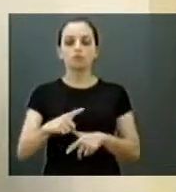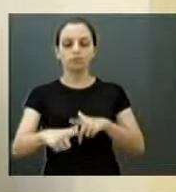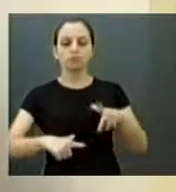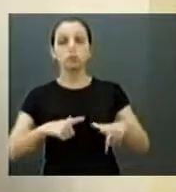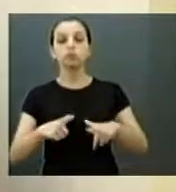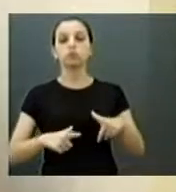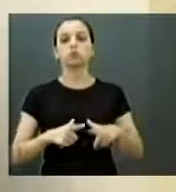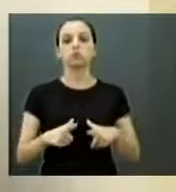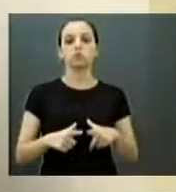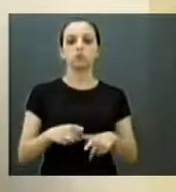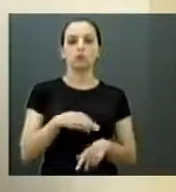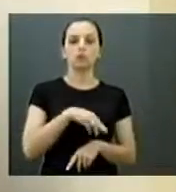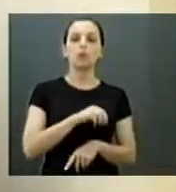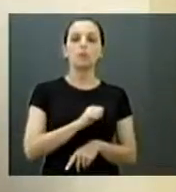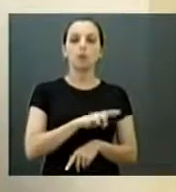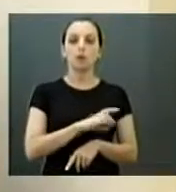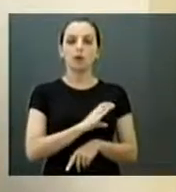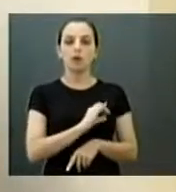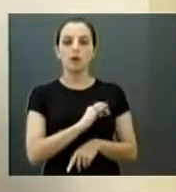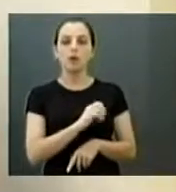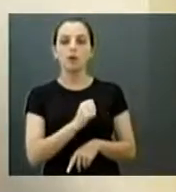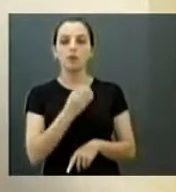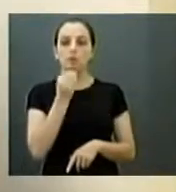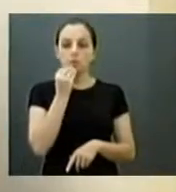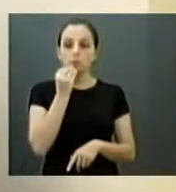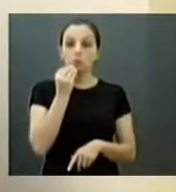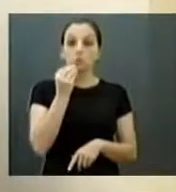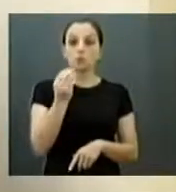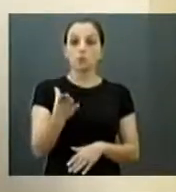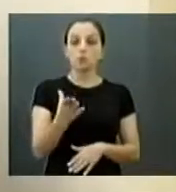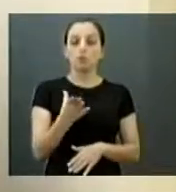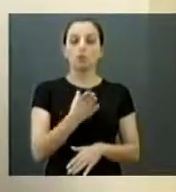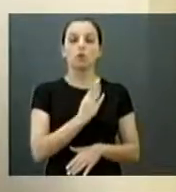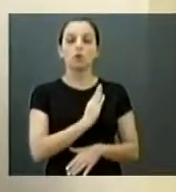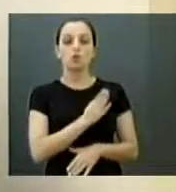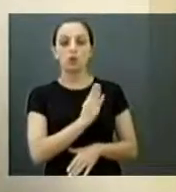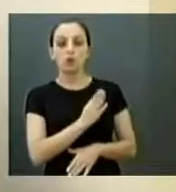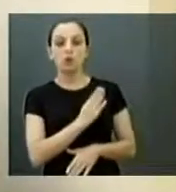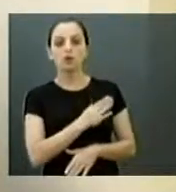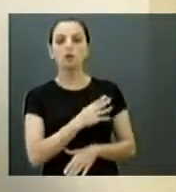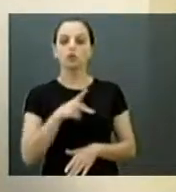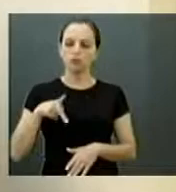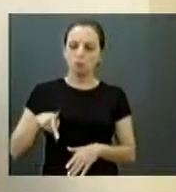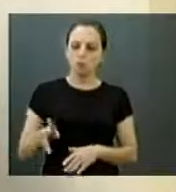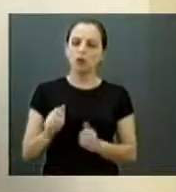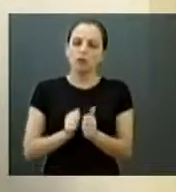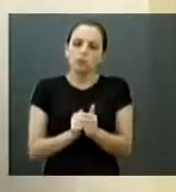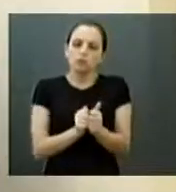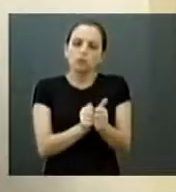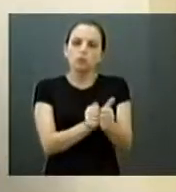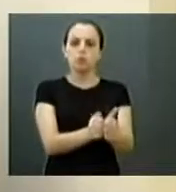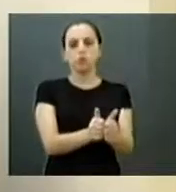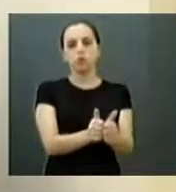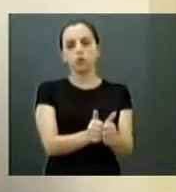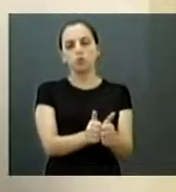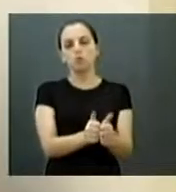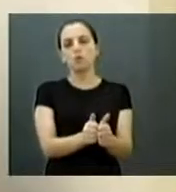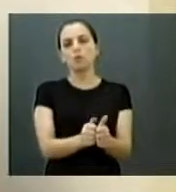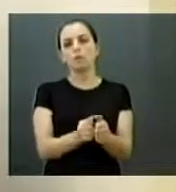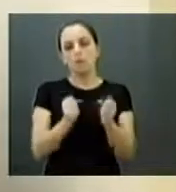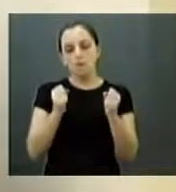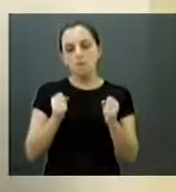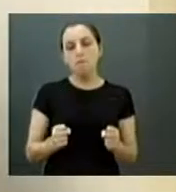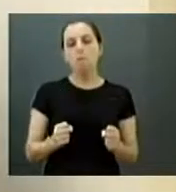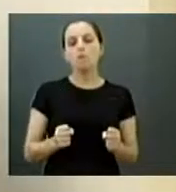Marcinha, um beijo no coração. Você sabe que a gente sempre está junto. Aqui você sabe que você pode contar